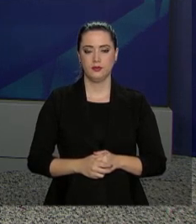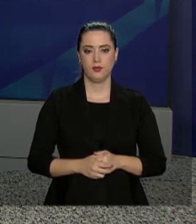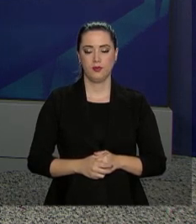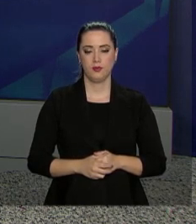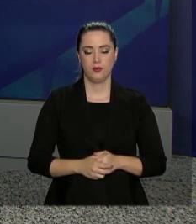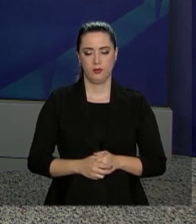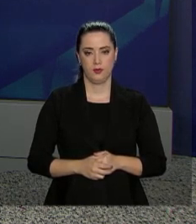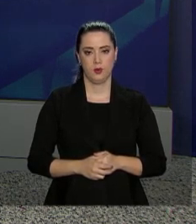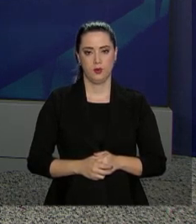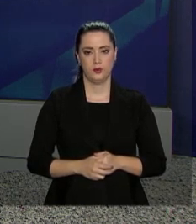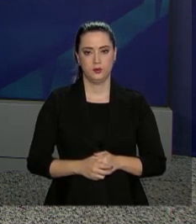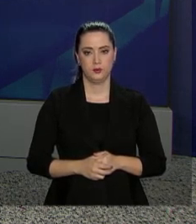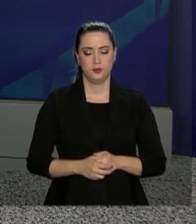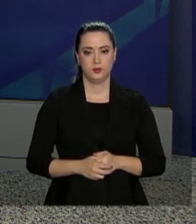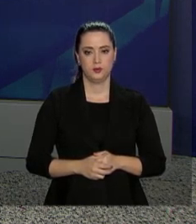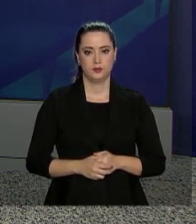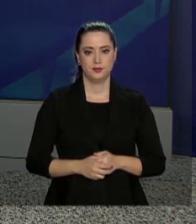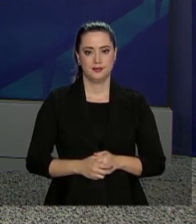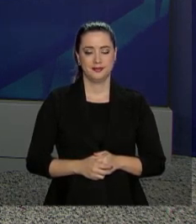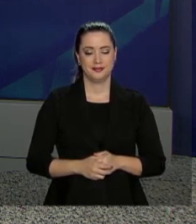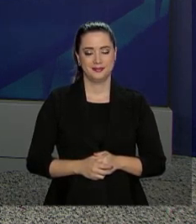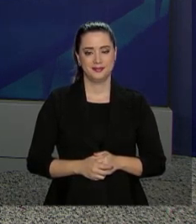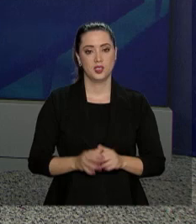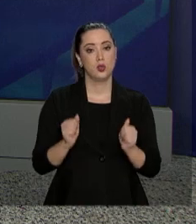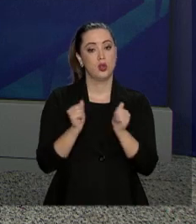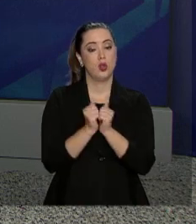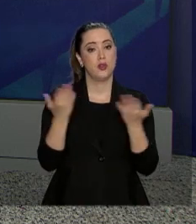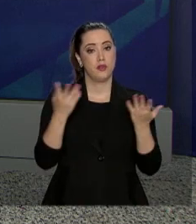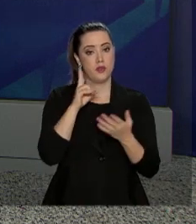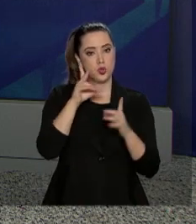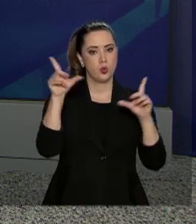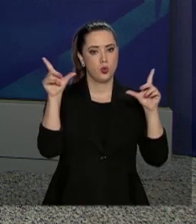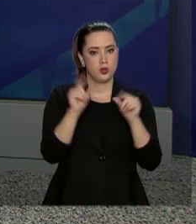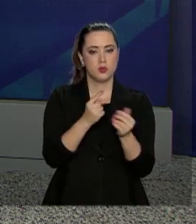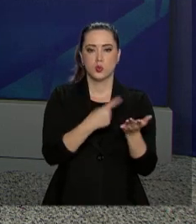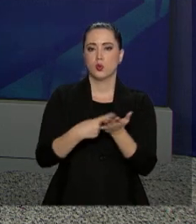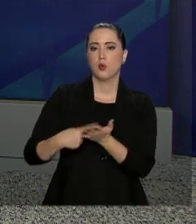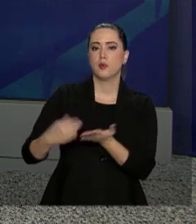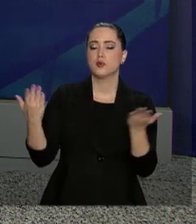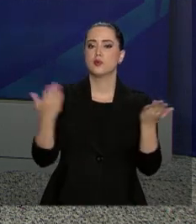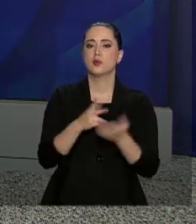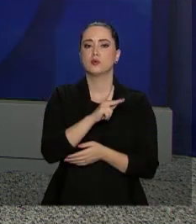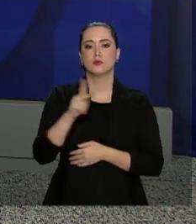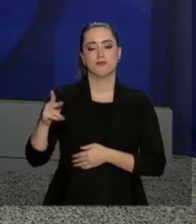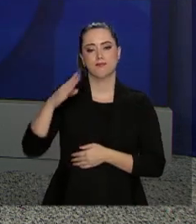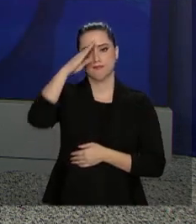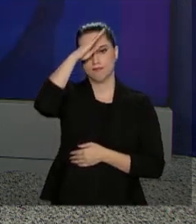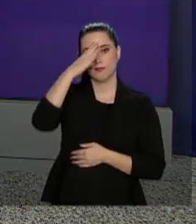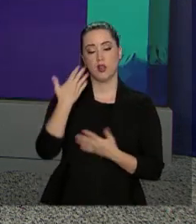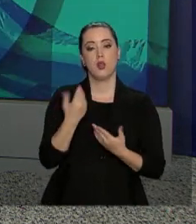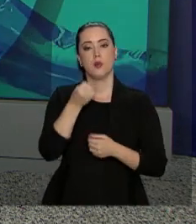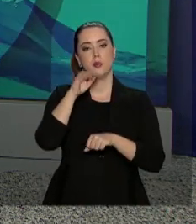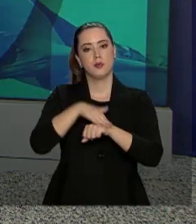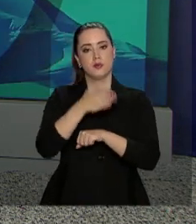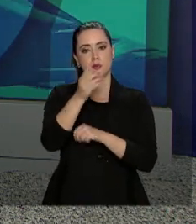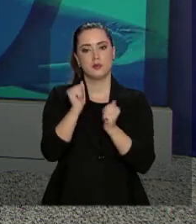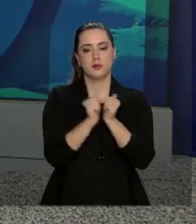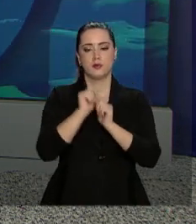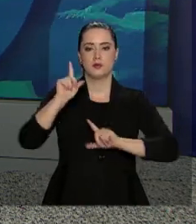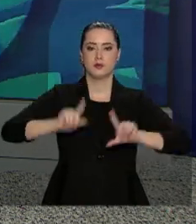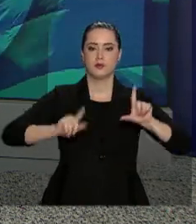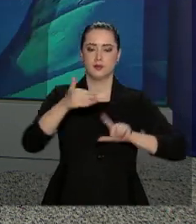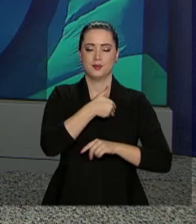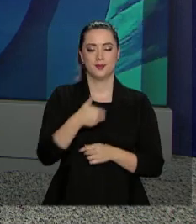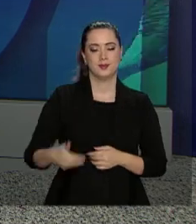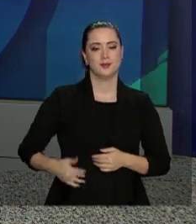-8787. Acompanhe agora um resumo da agenda de hoje do Presidente da República. Uma boa noite para você e